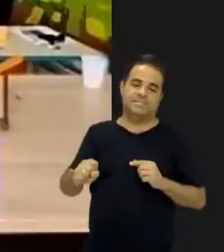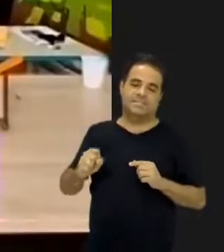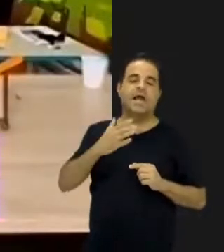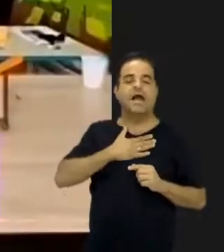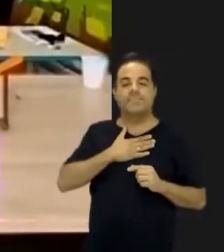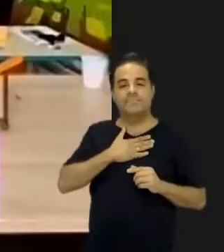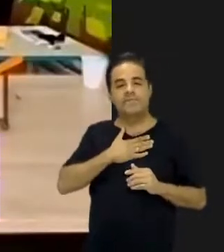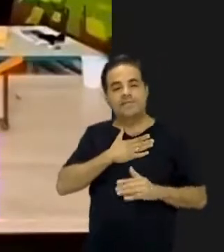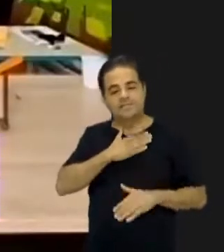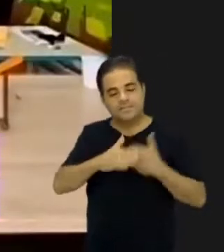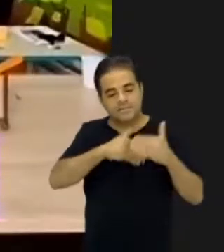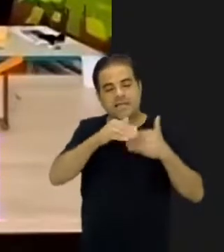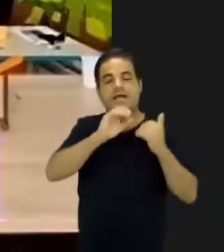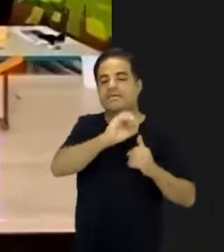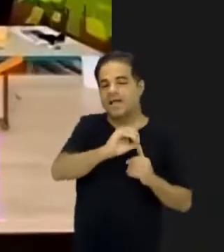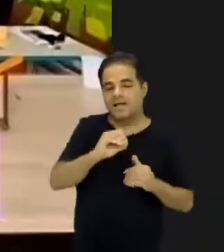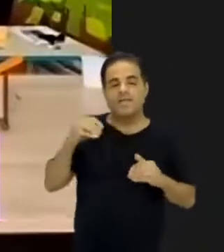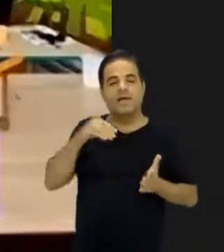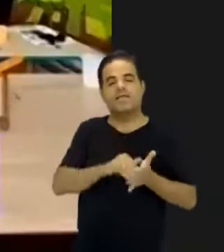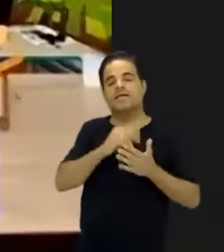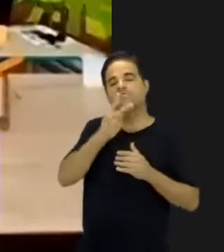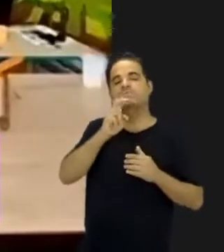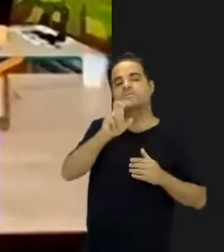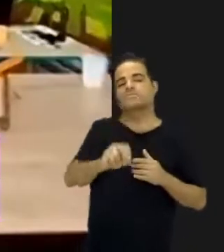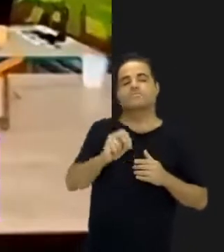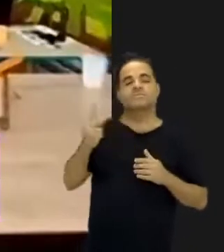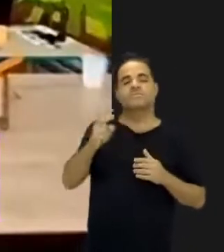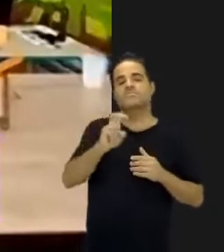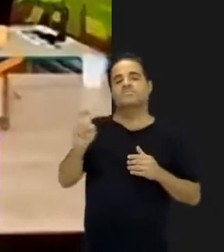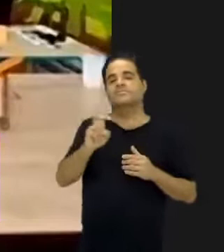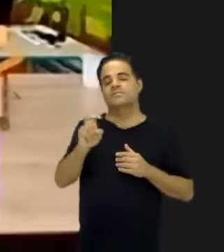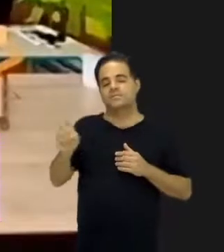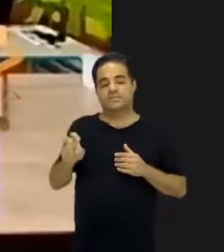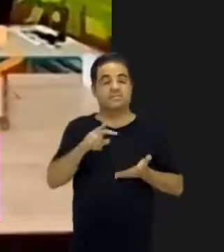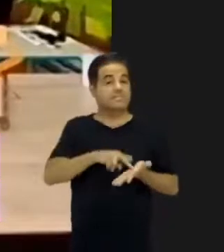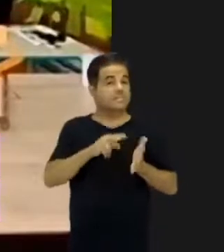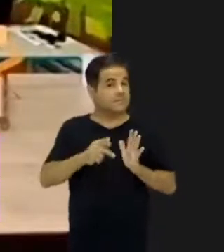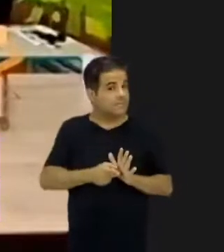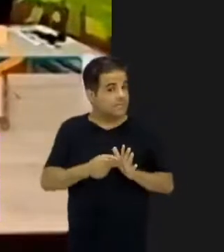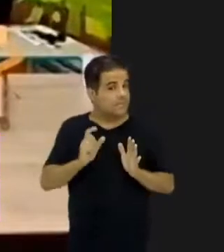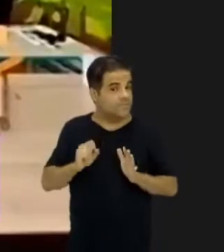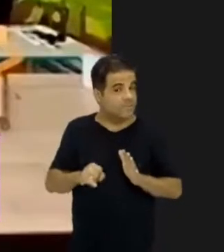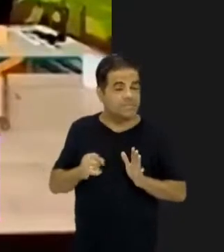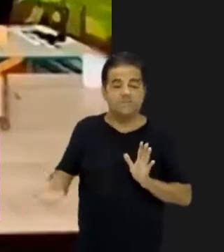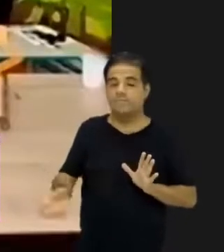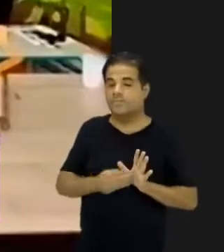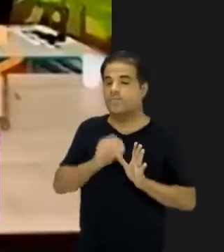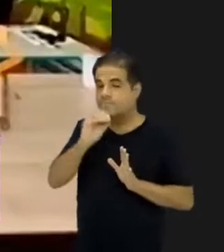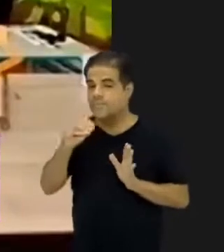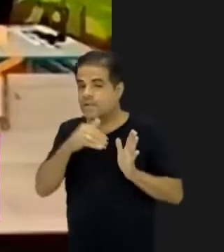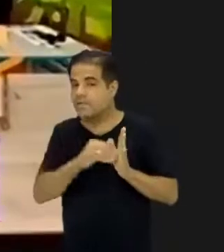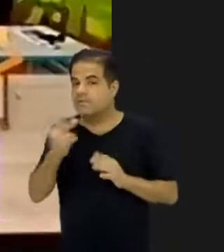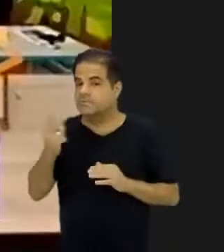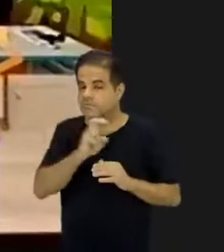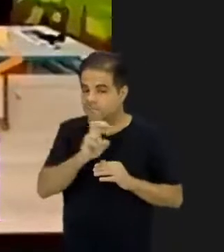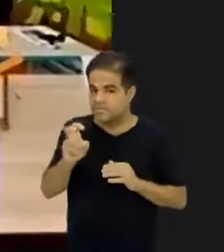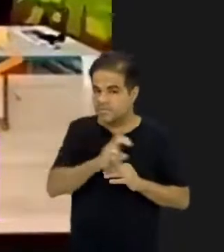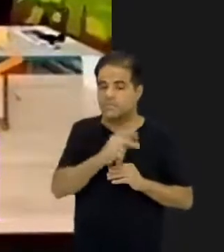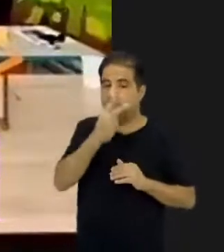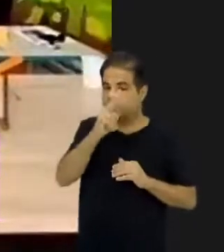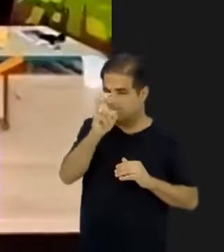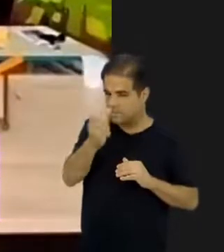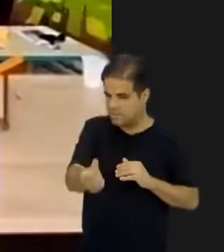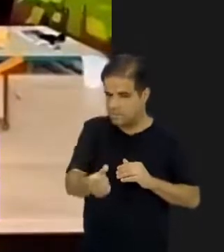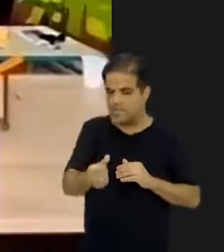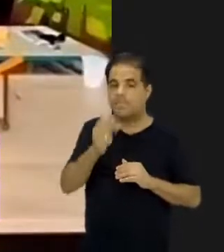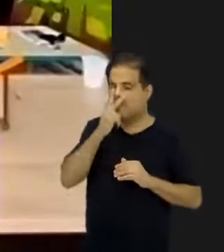minha escala passa de 0 a 255. O que significa que se eu contar o 0 até 255, eu vou ter 256. É como